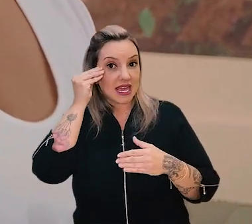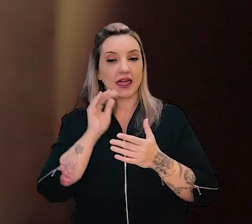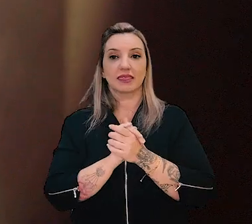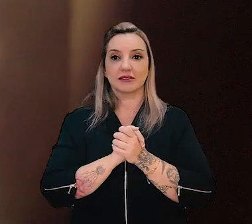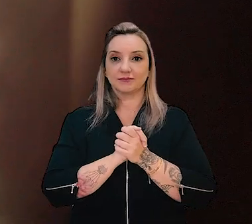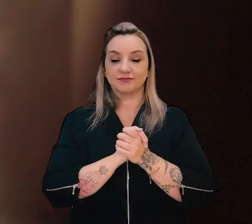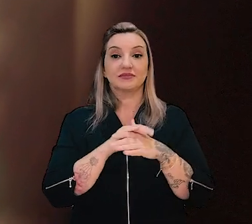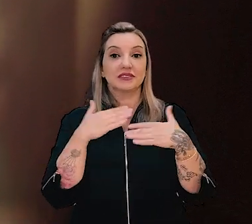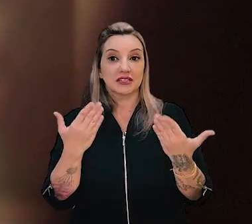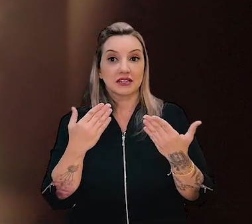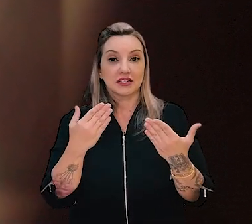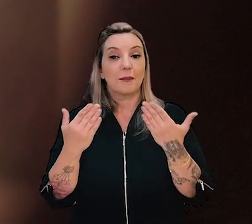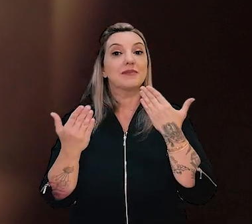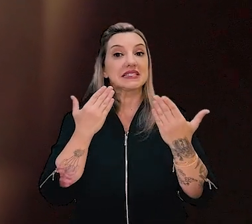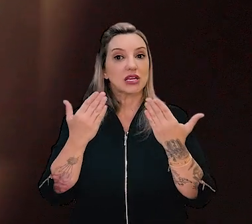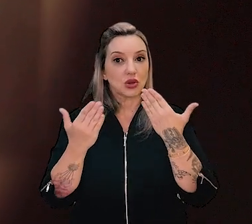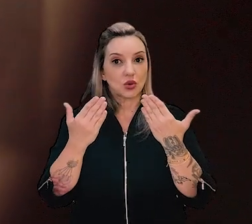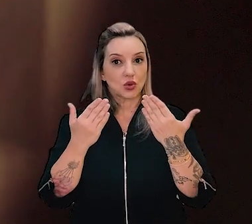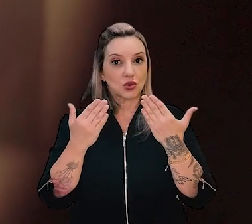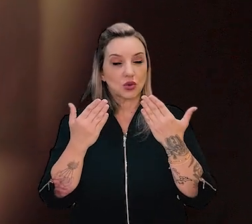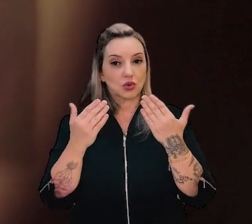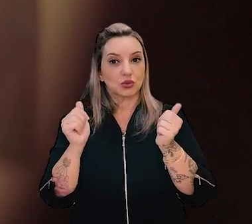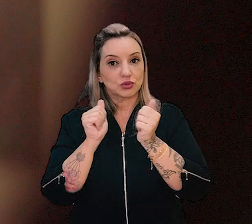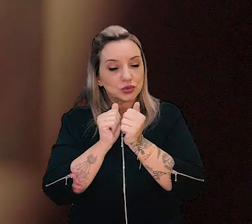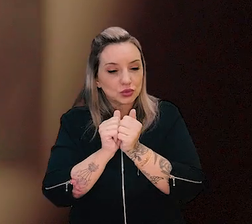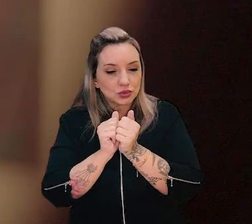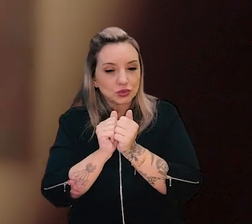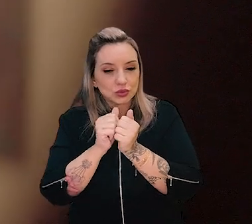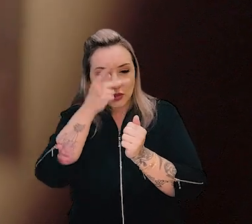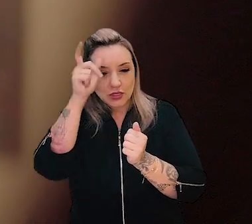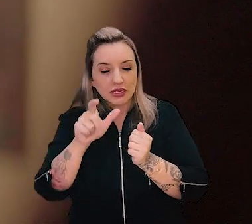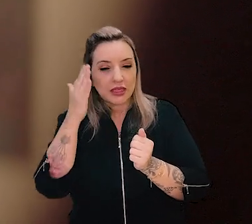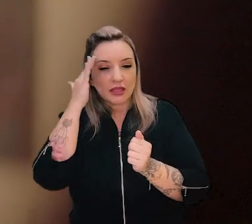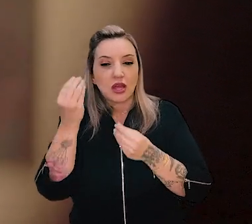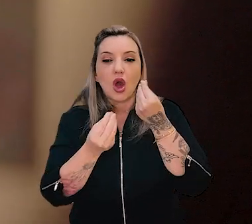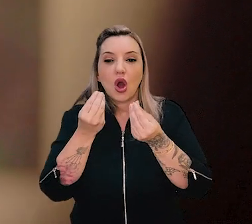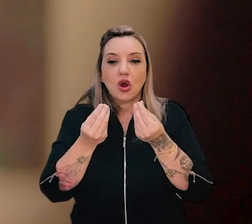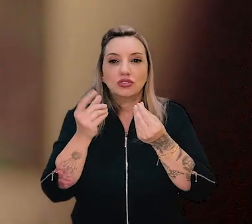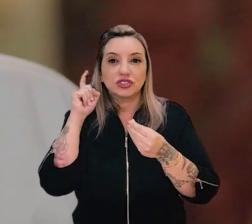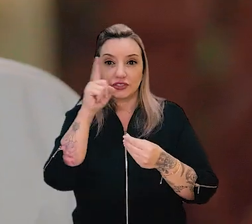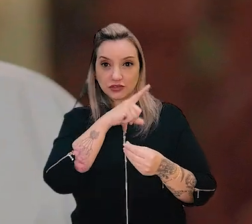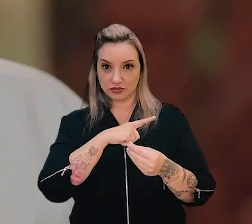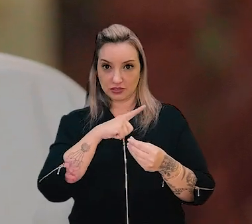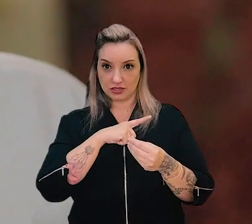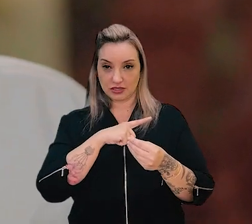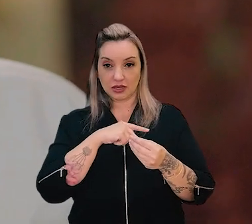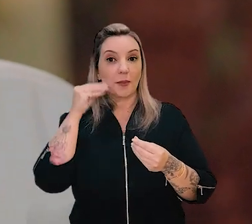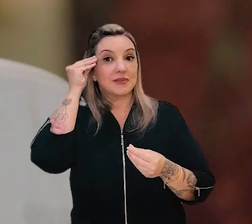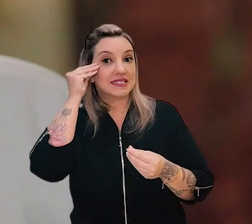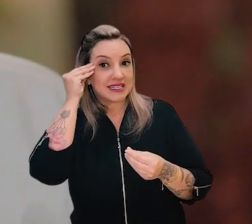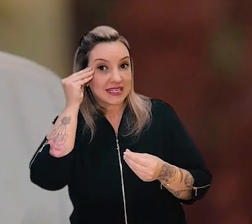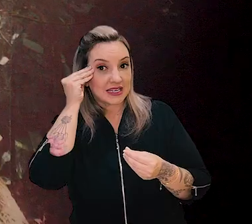psiquiatra. Então, o psicólogo, ele vai, junto com a pessoa, entender aonde está essa dificuldade. O